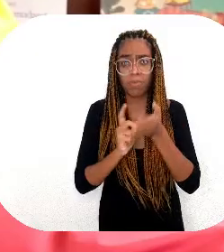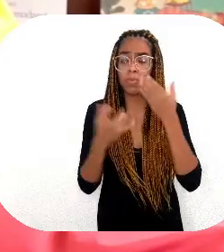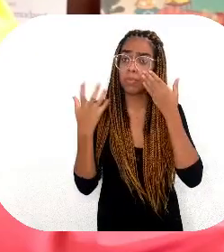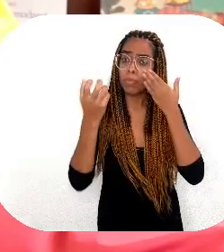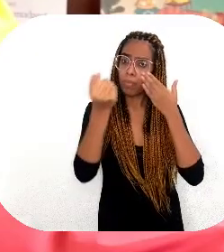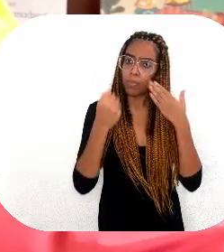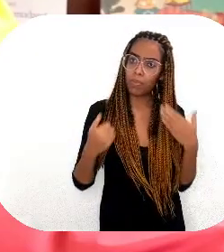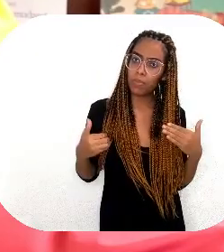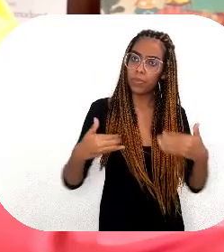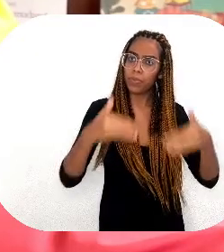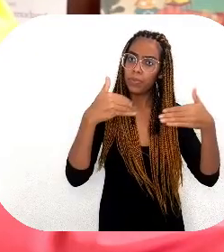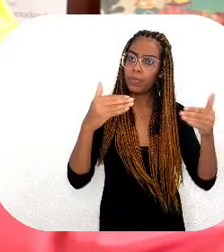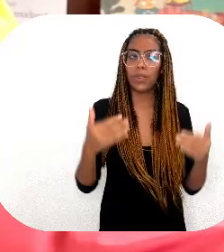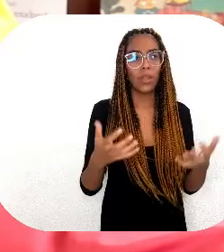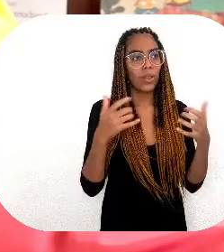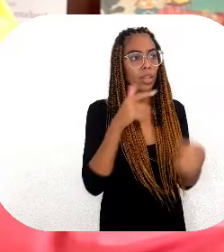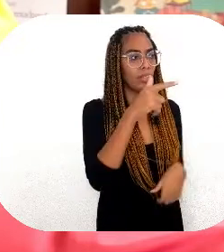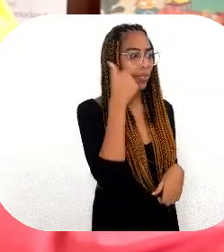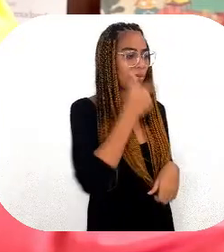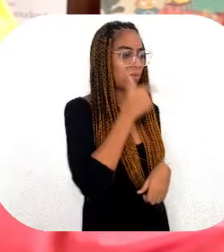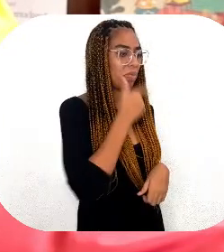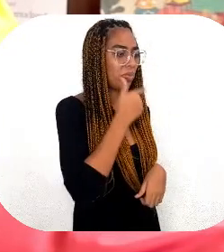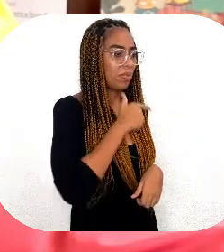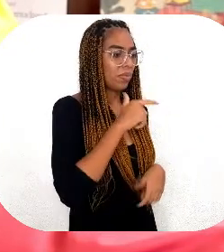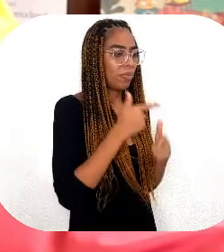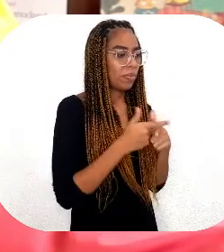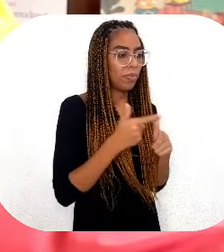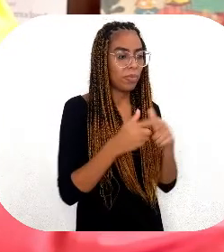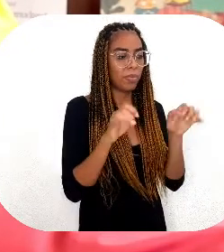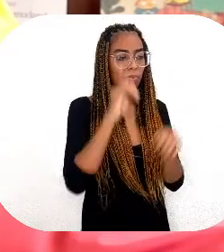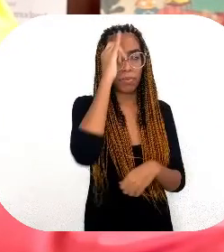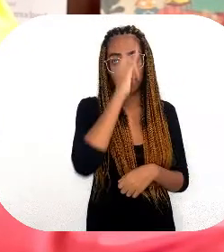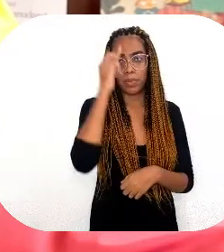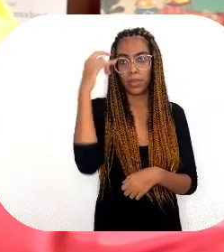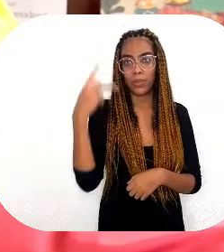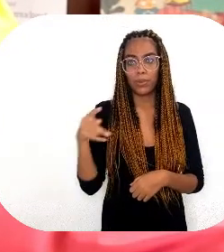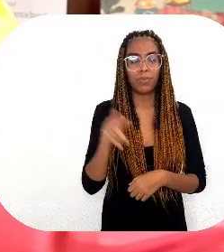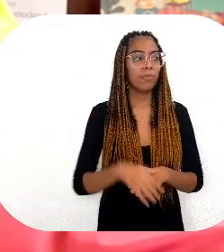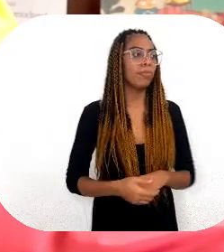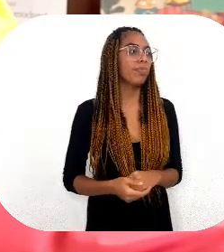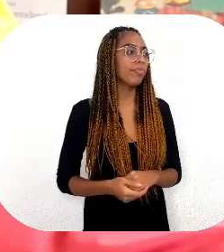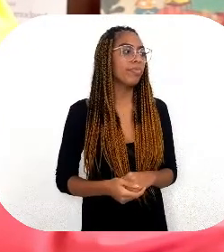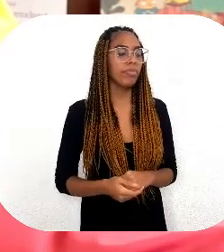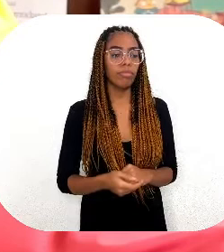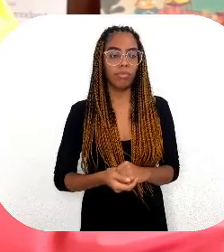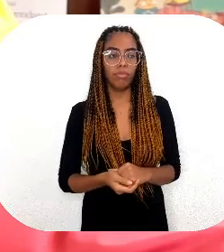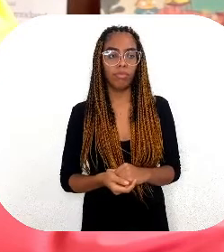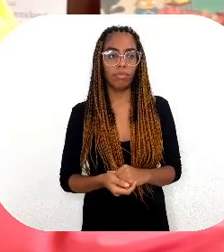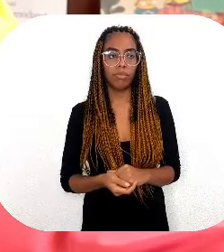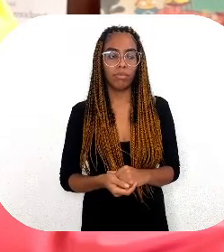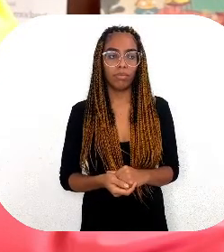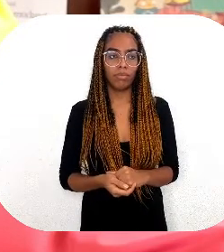Isso é verdade mesmo? Verdade verdadeira, mas vamos adiante. Tô doido pra ver você fazendo papel de besta.